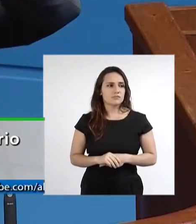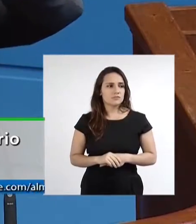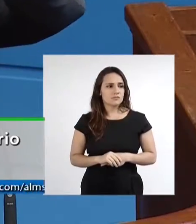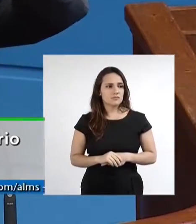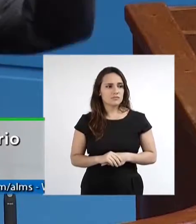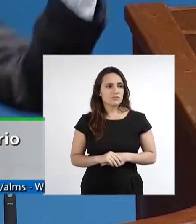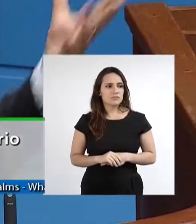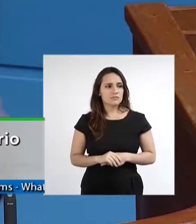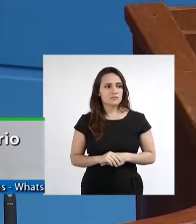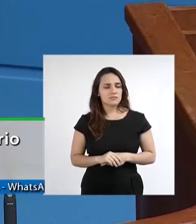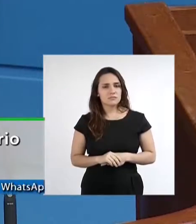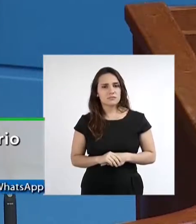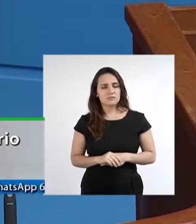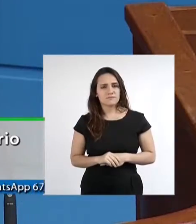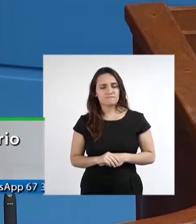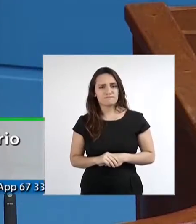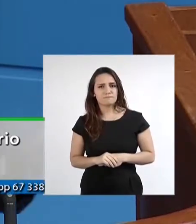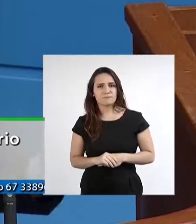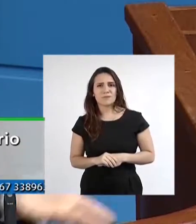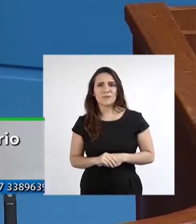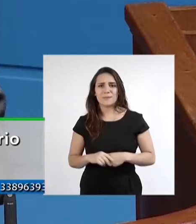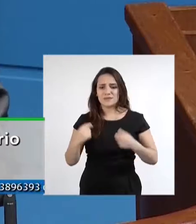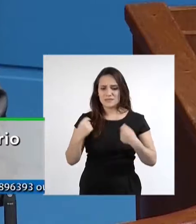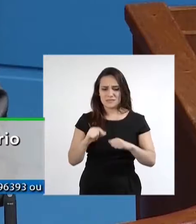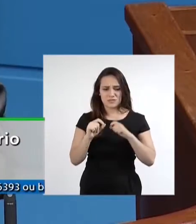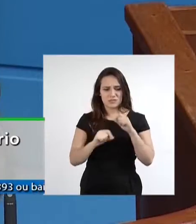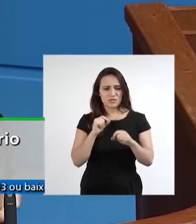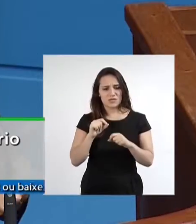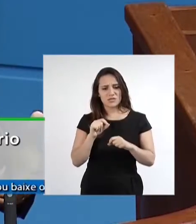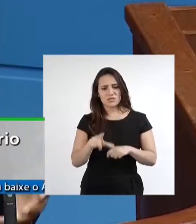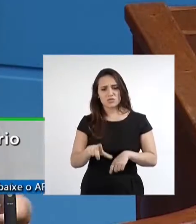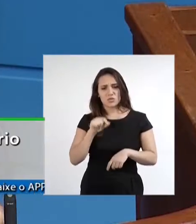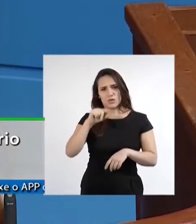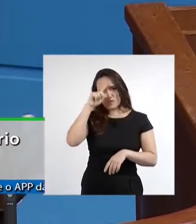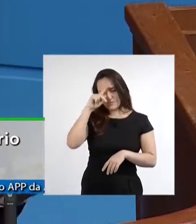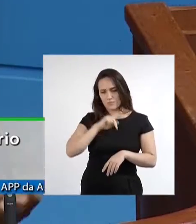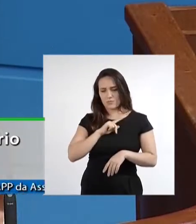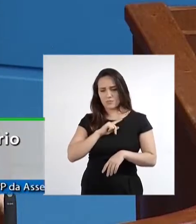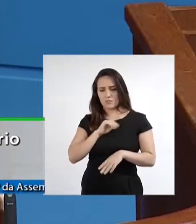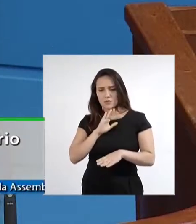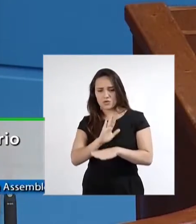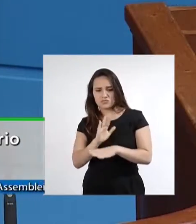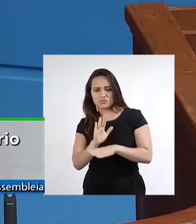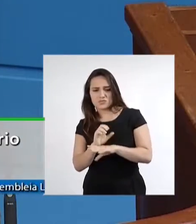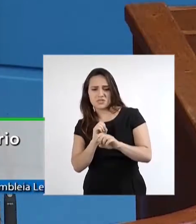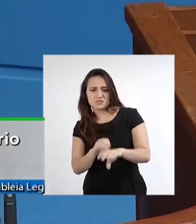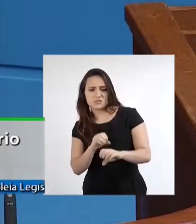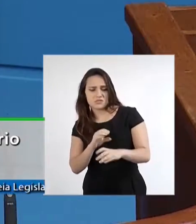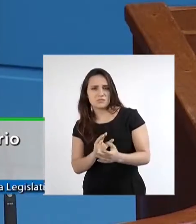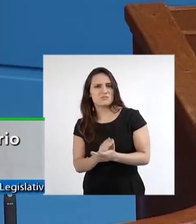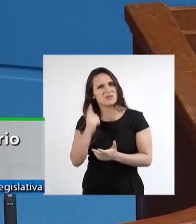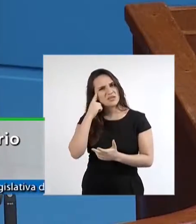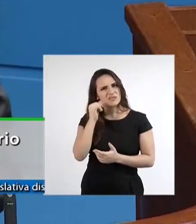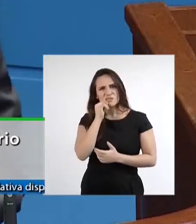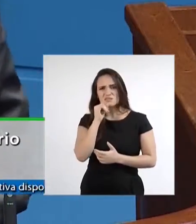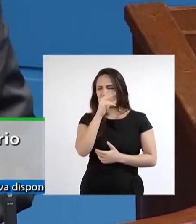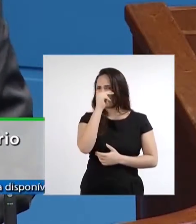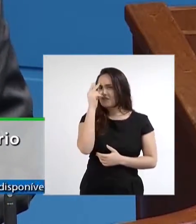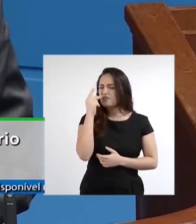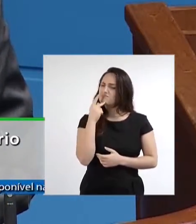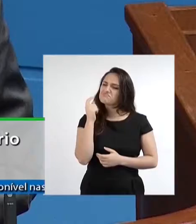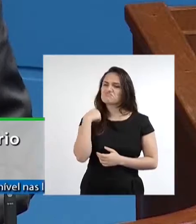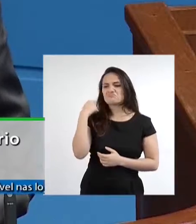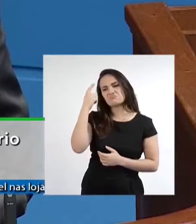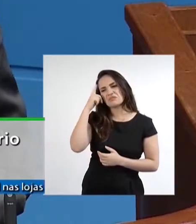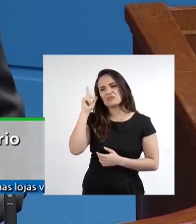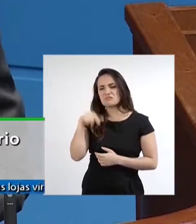sua discricionariedade, ou seja, de investir ou não. Ele vai, se ele entender que a educação é importante, ele vai investir aquilo